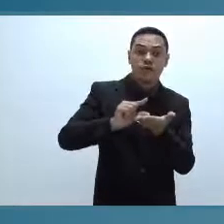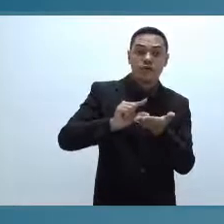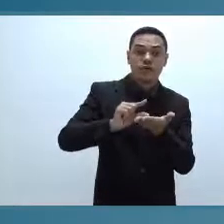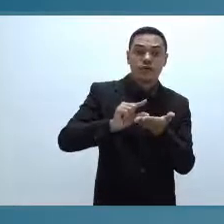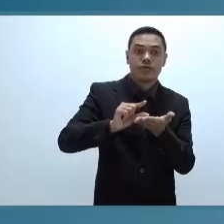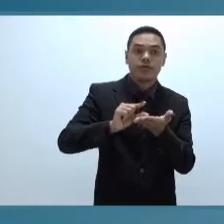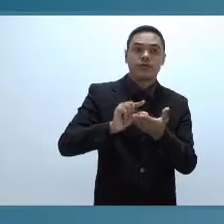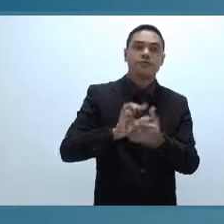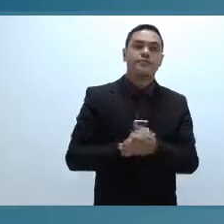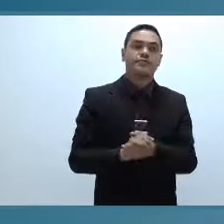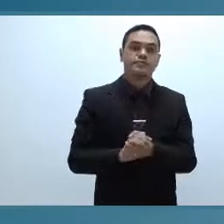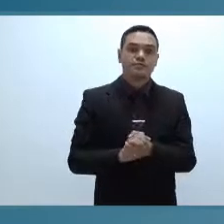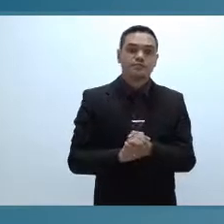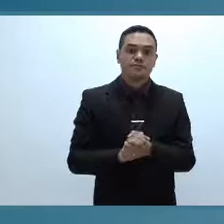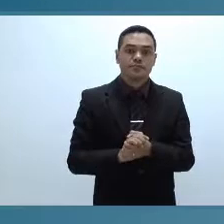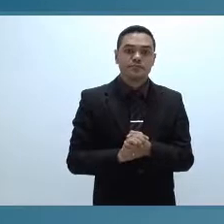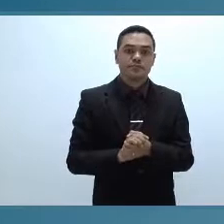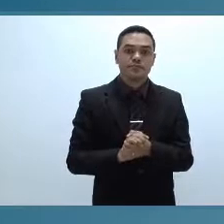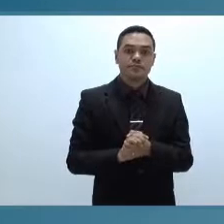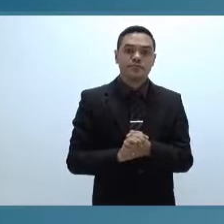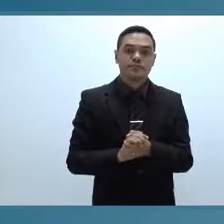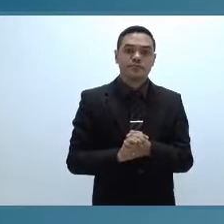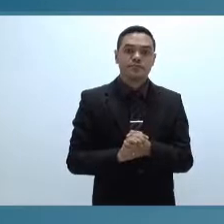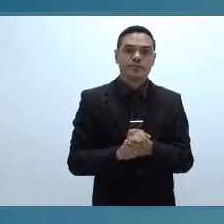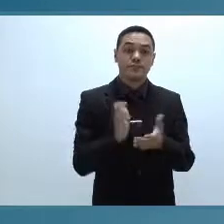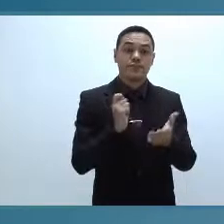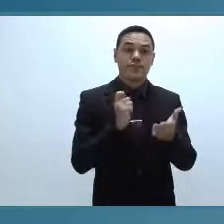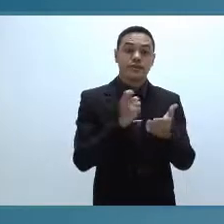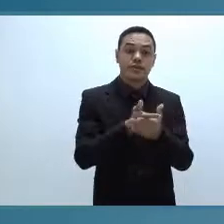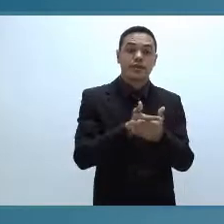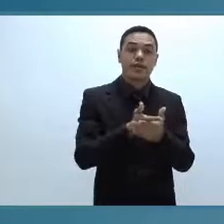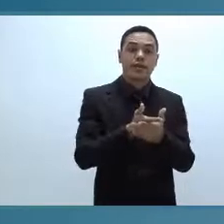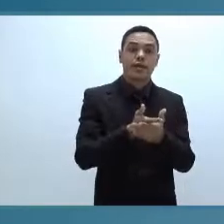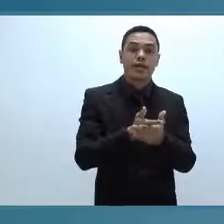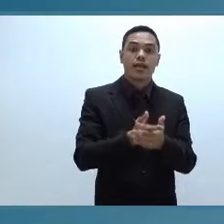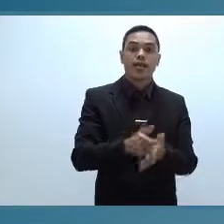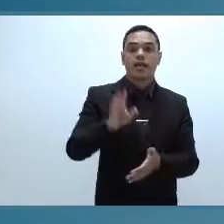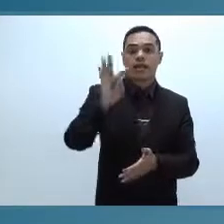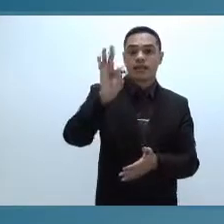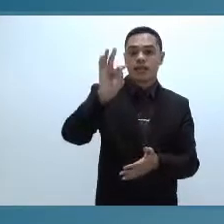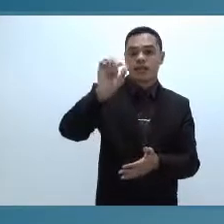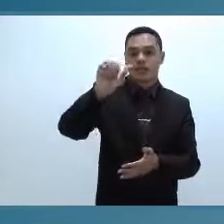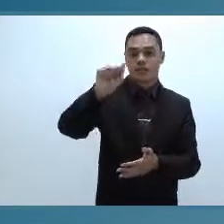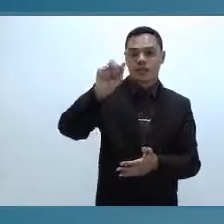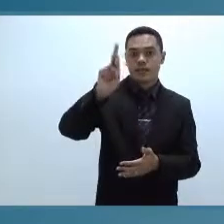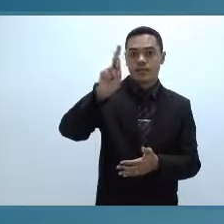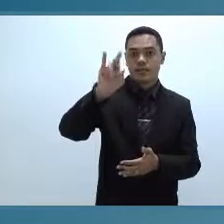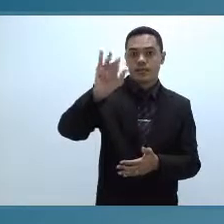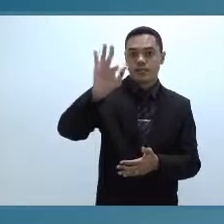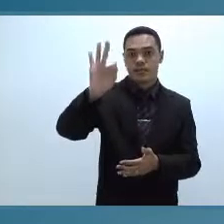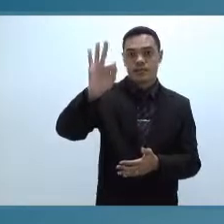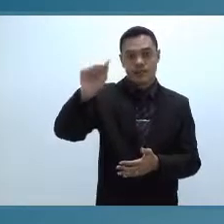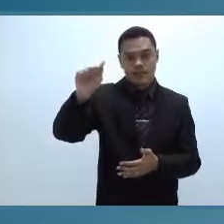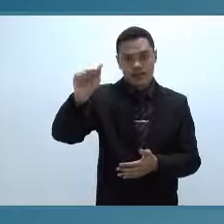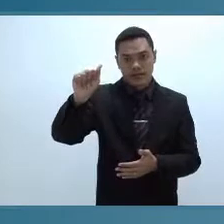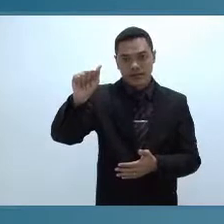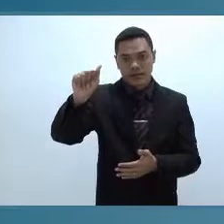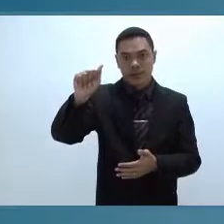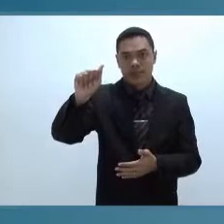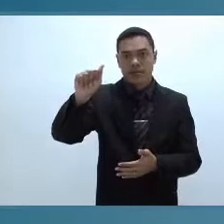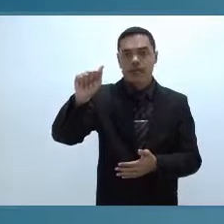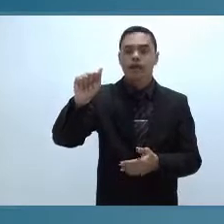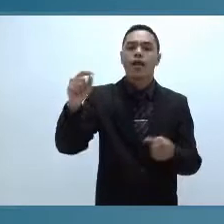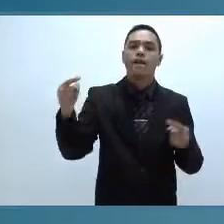da operação ao portador do cartão de crédito débito, incluindo o valor da transação. É a